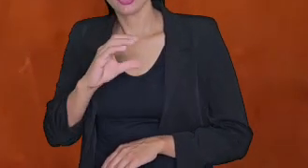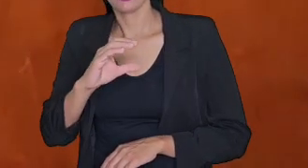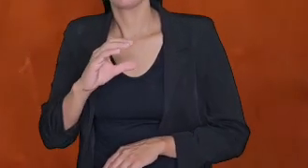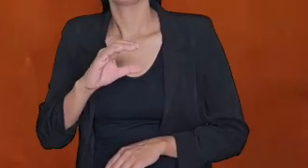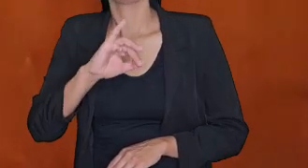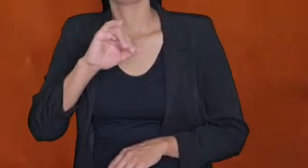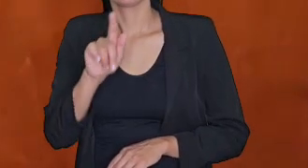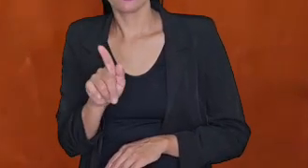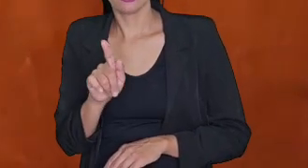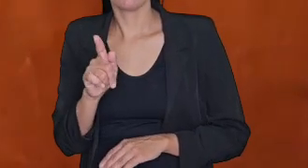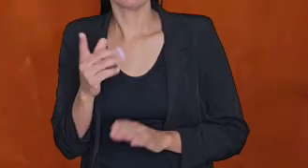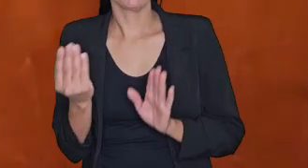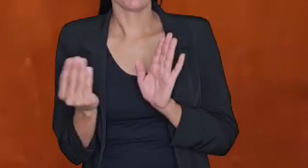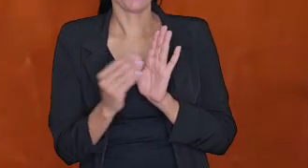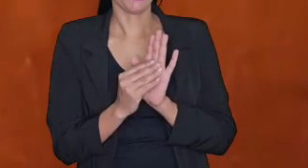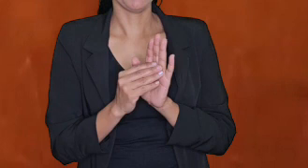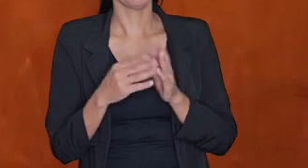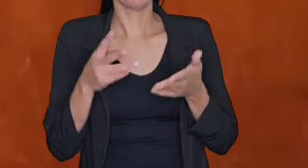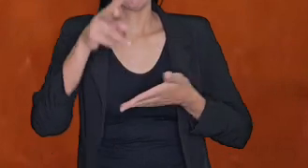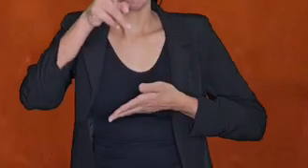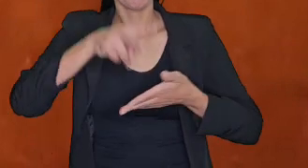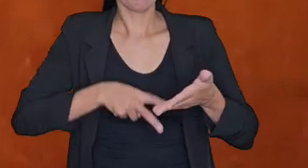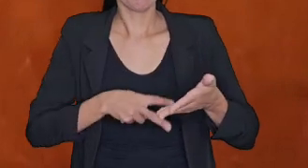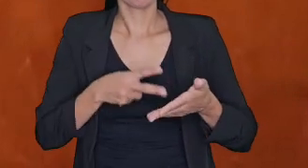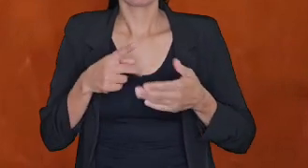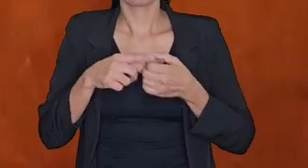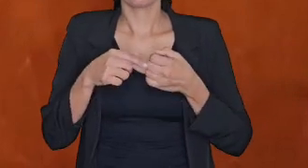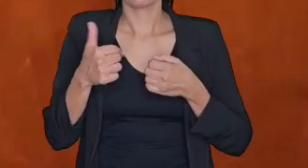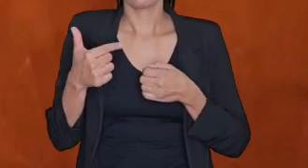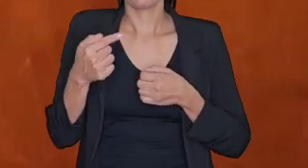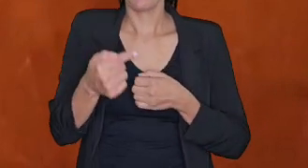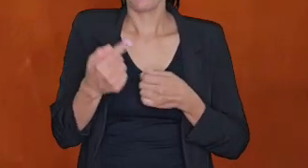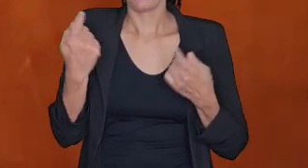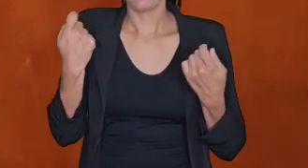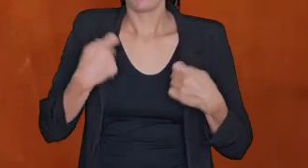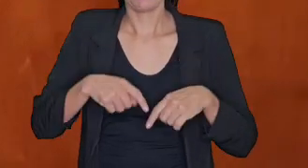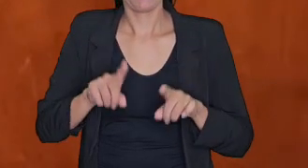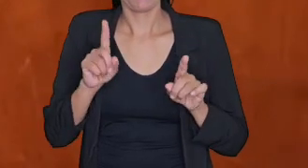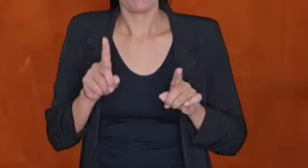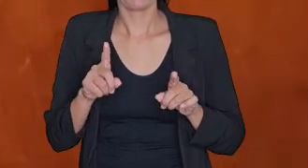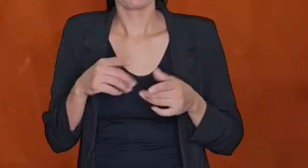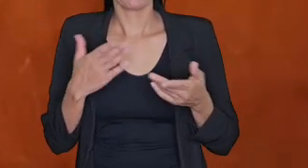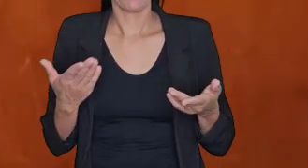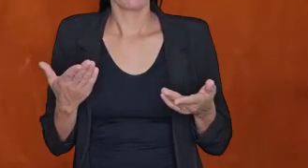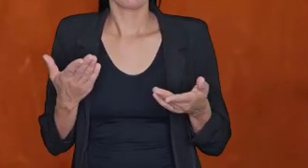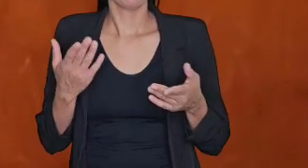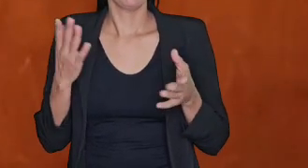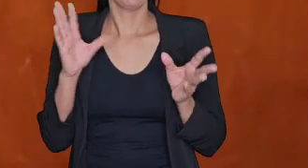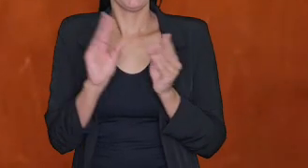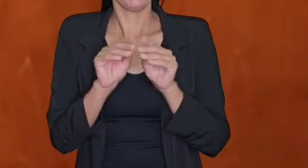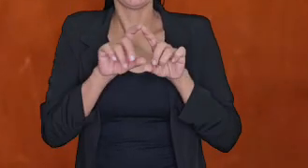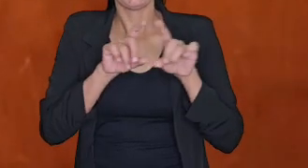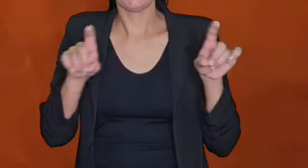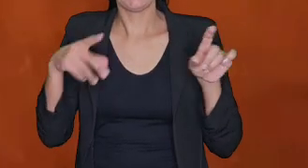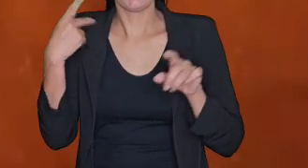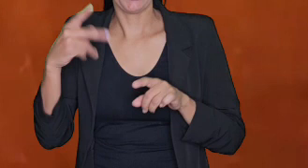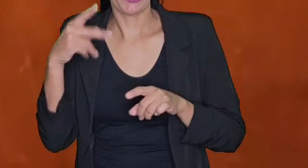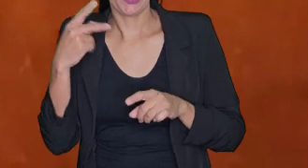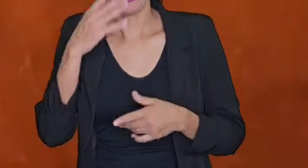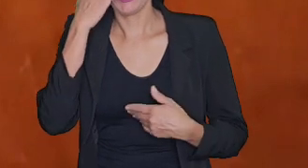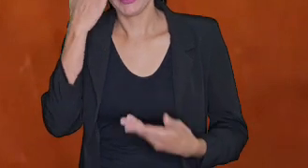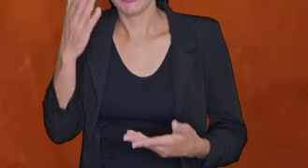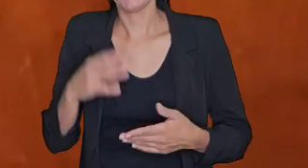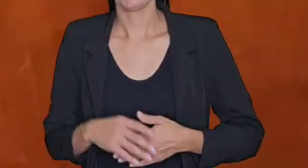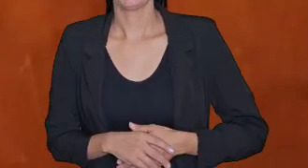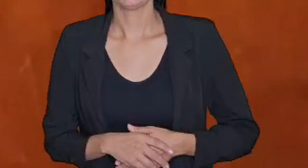14, RFB e PGFN. Ele coloca um pedacinho aqui. Vou ler. Artigo 17. Não precisa? Ótimo.